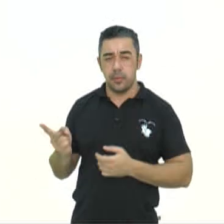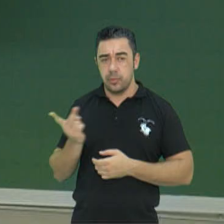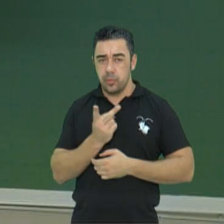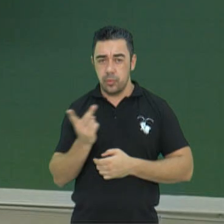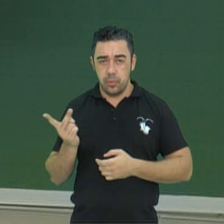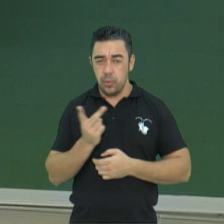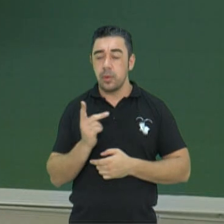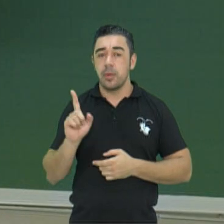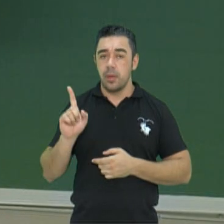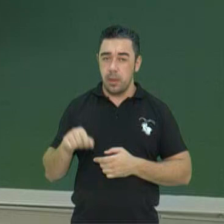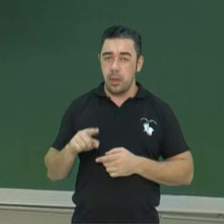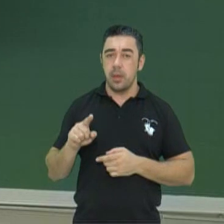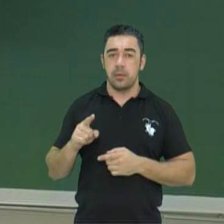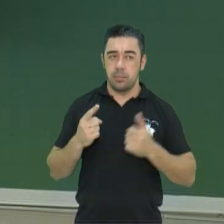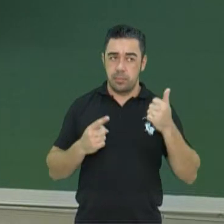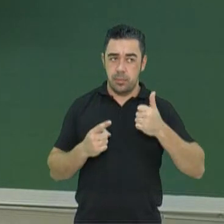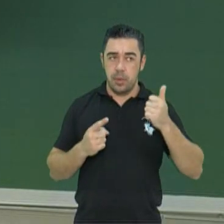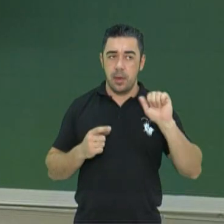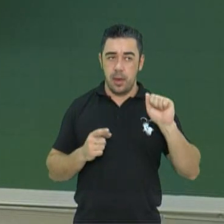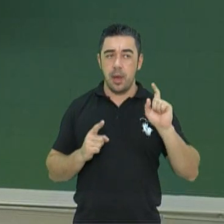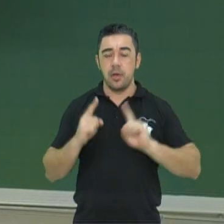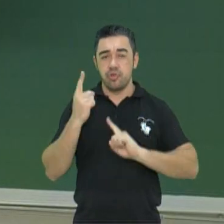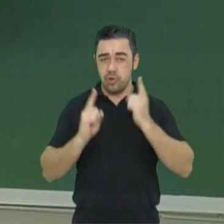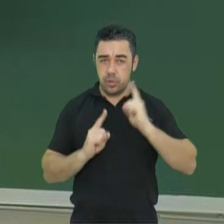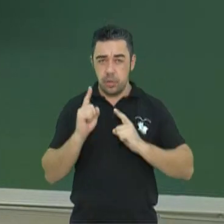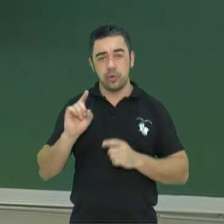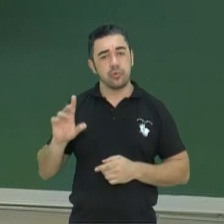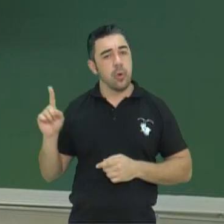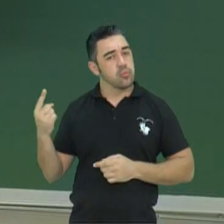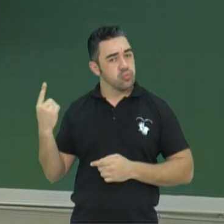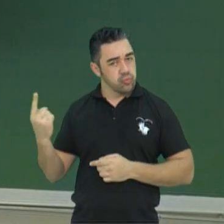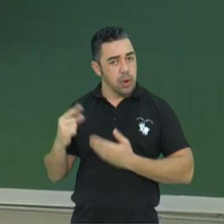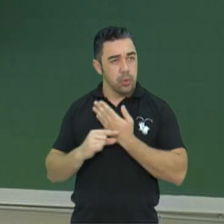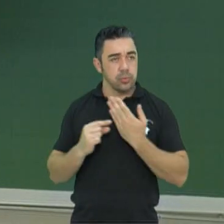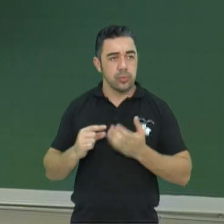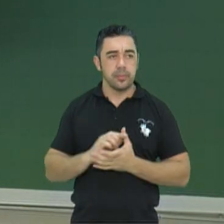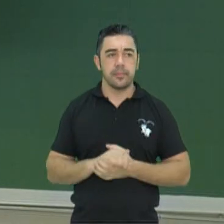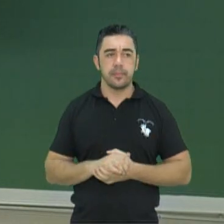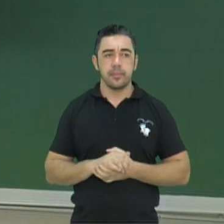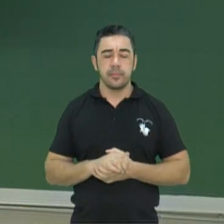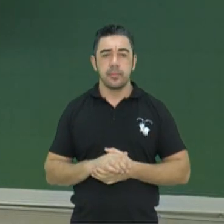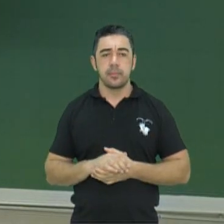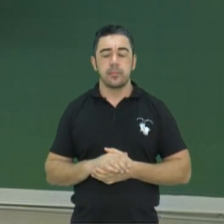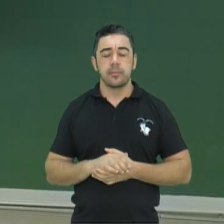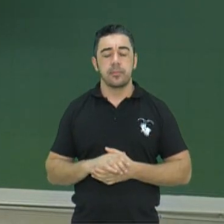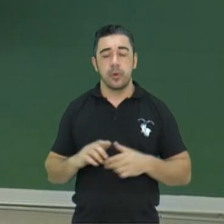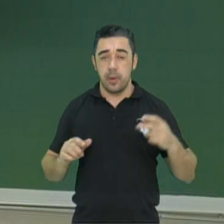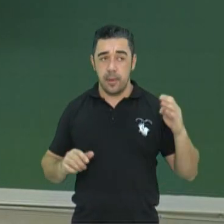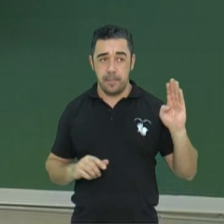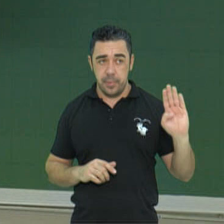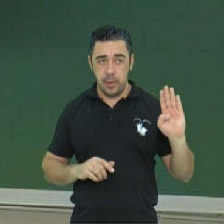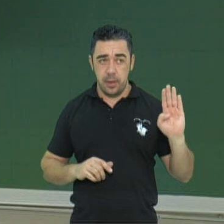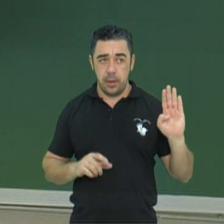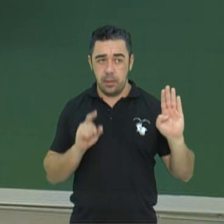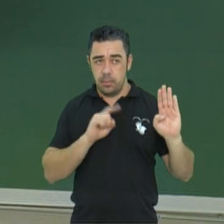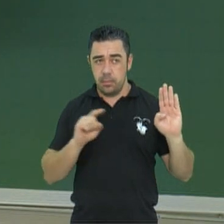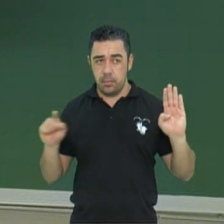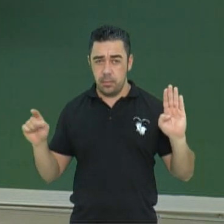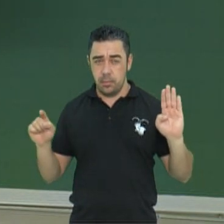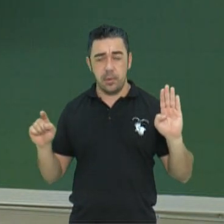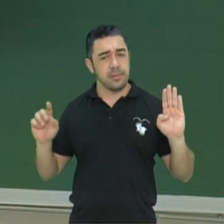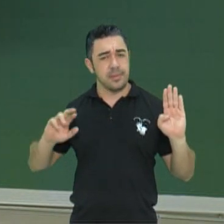são chilenos, então não, só estava certinho aqui o Gabriel Garcia Marques. Pablo Neruda, Shakira, Juanes e Carlos